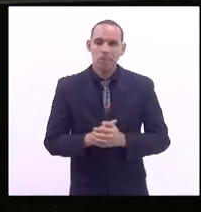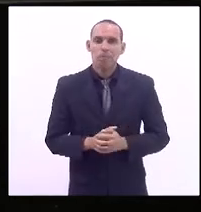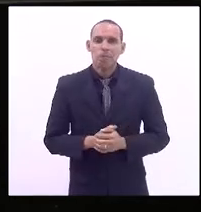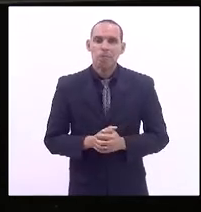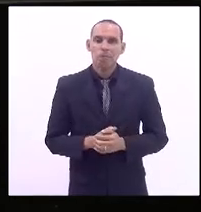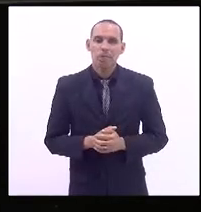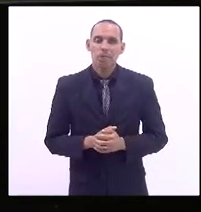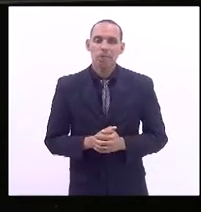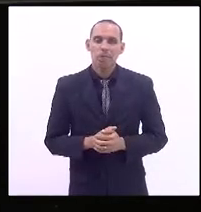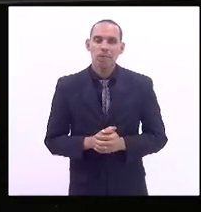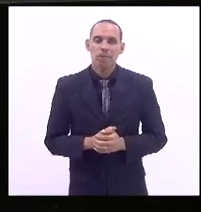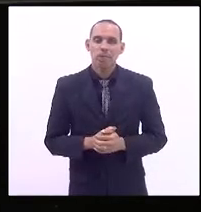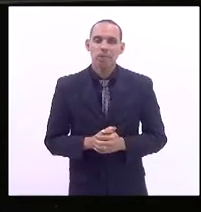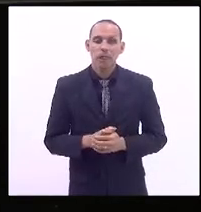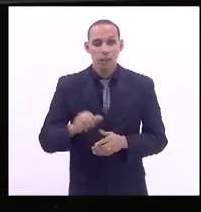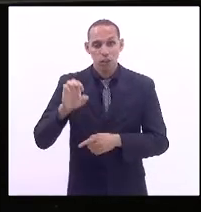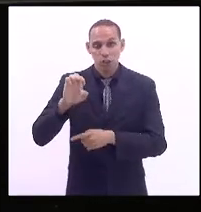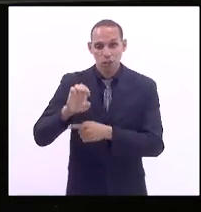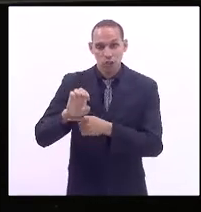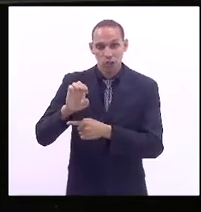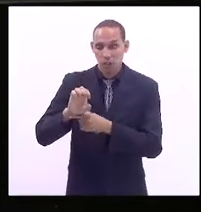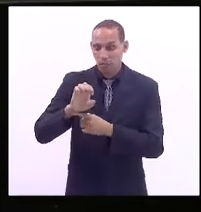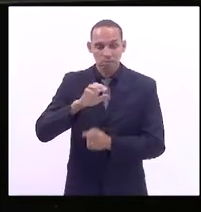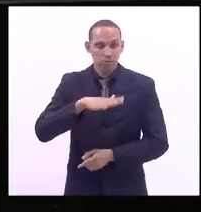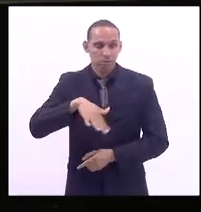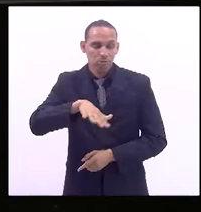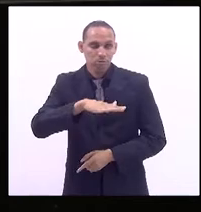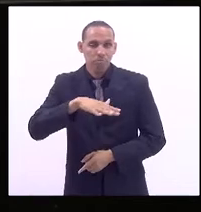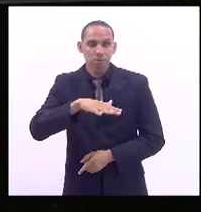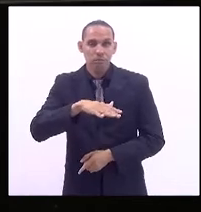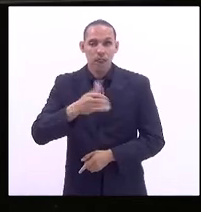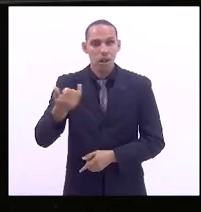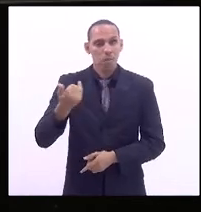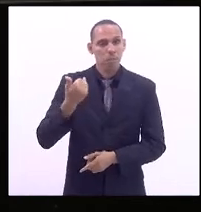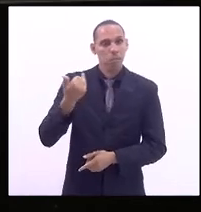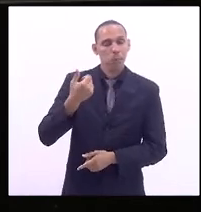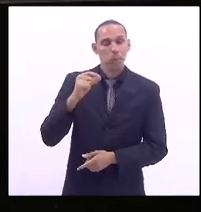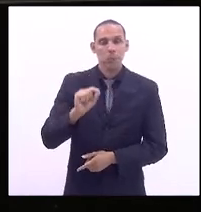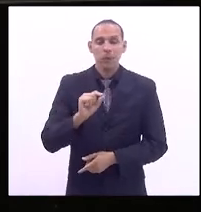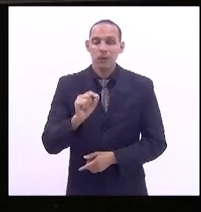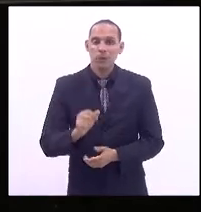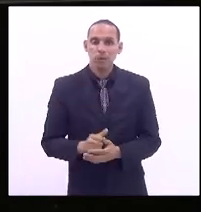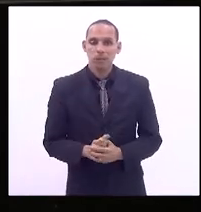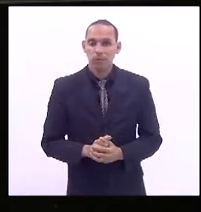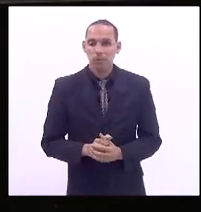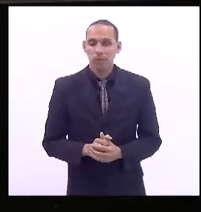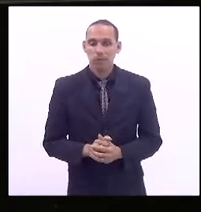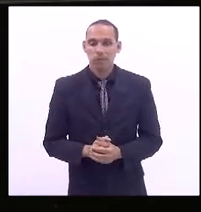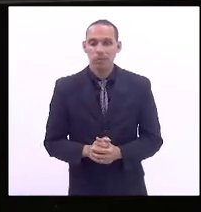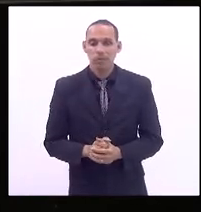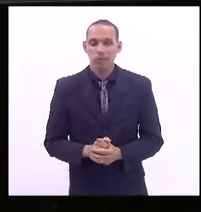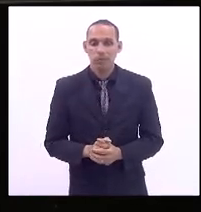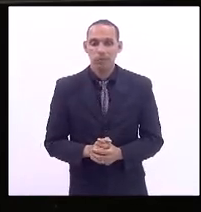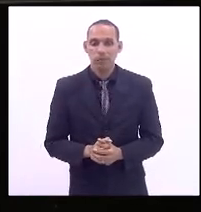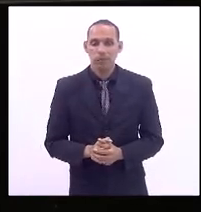o próprio estado Ele nos informa que